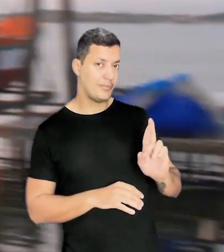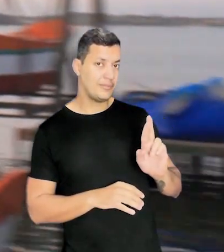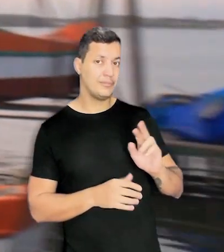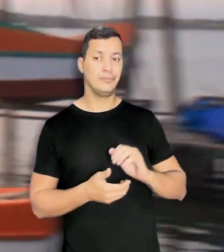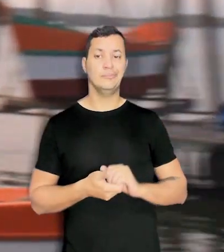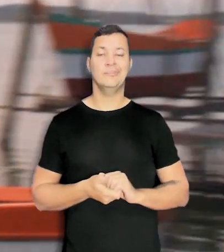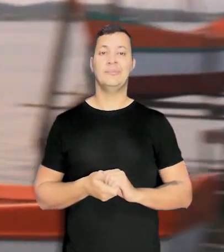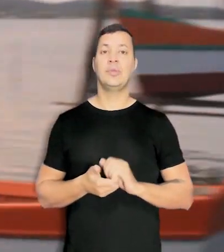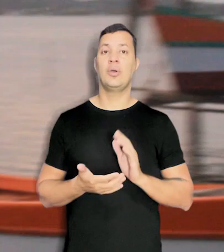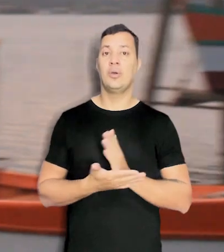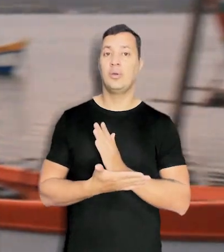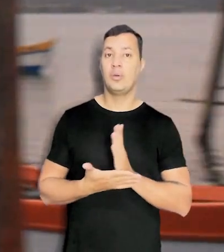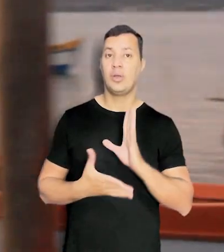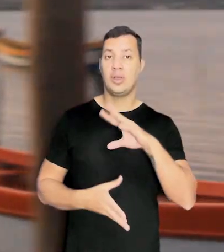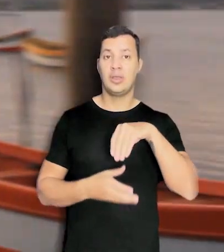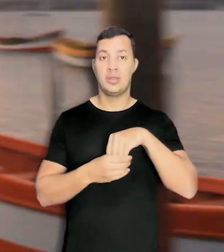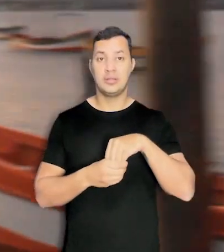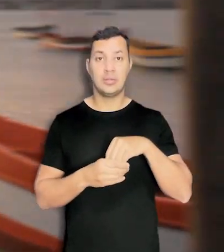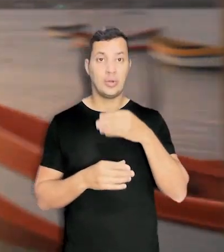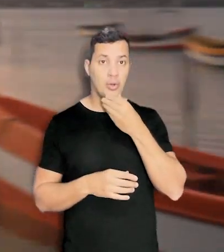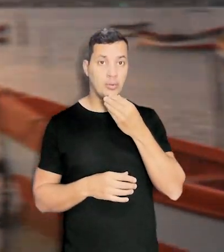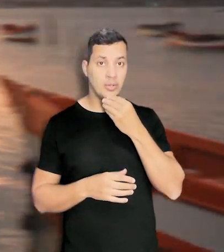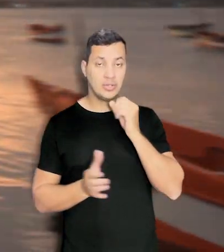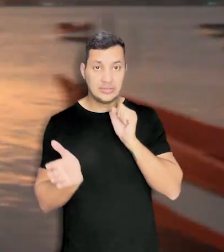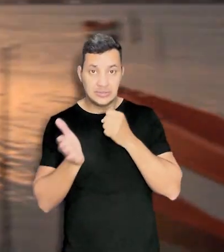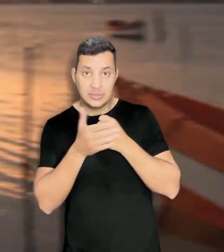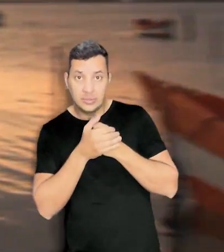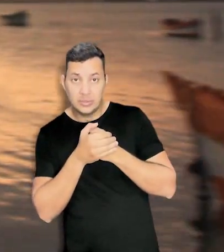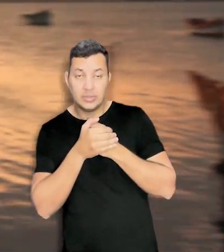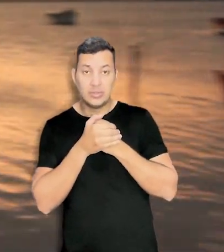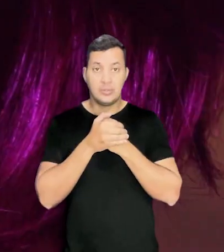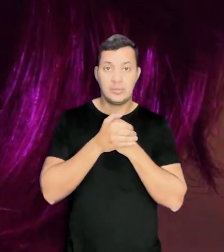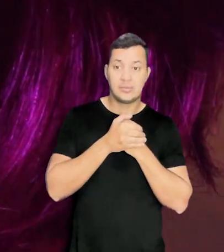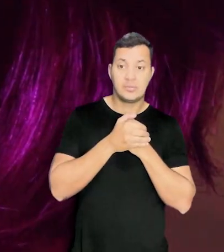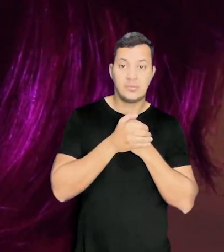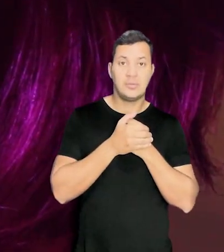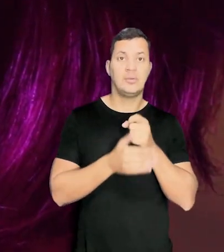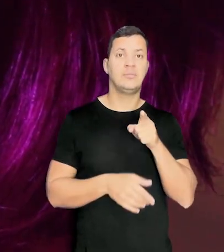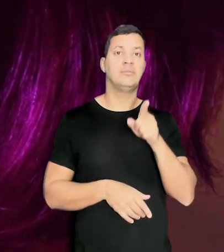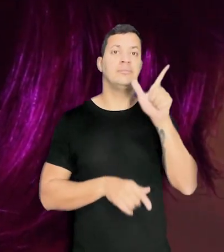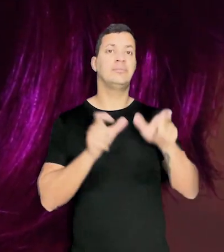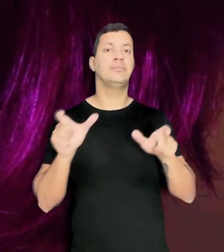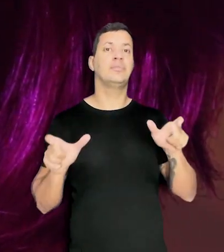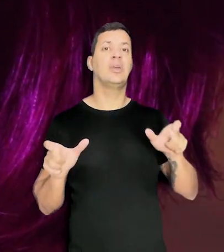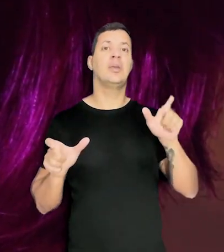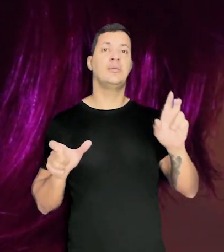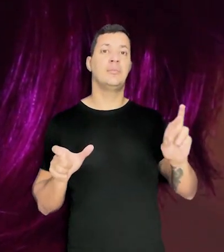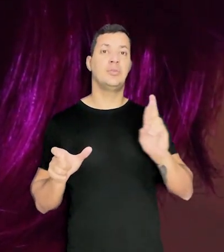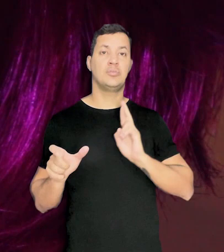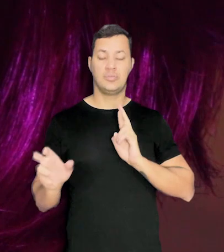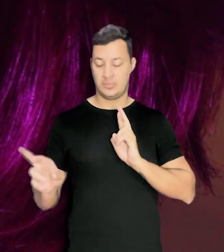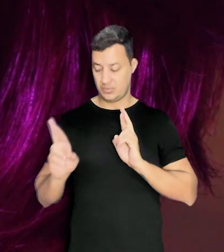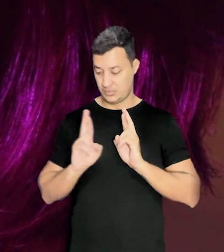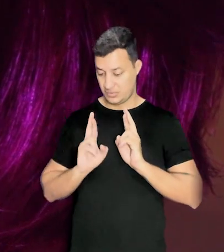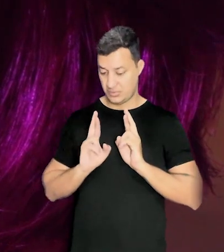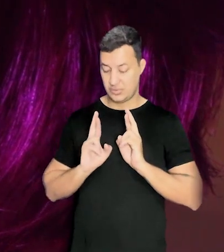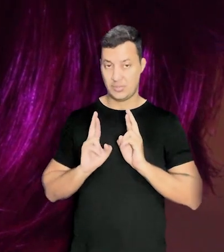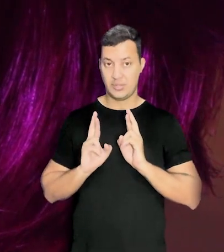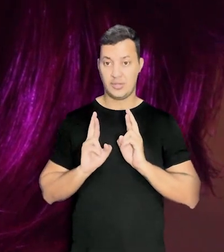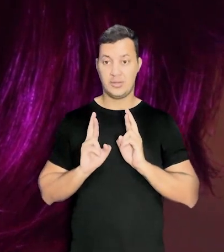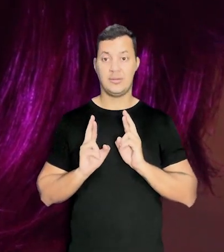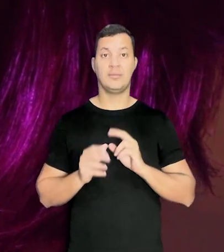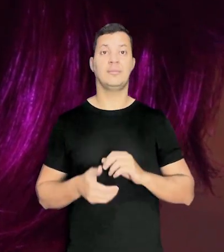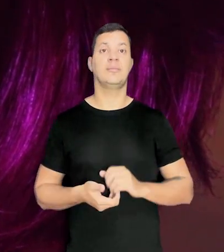Se algum dentre os homens de mim não se esconde, tu és, me responde, tu és